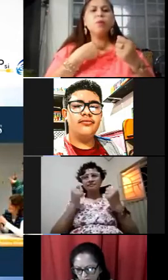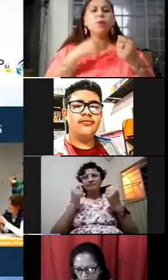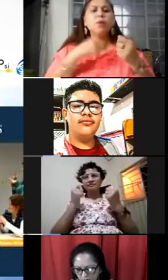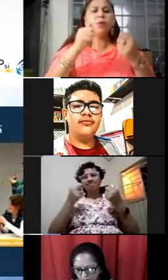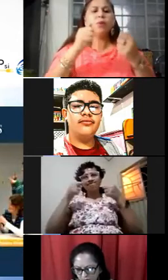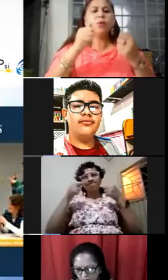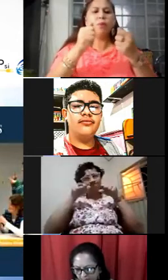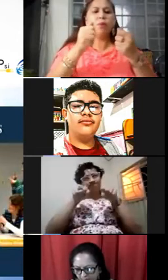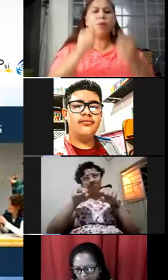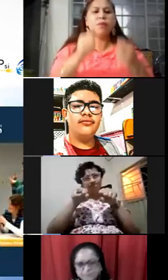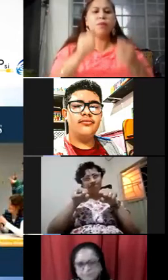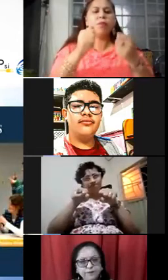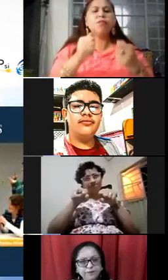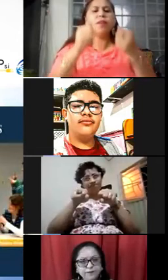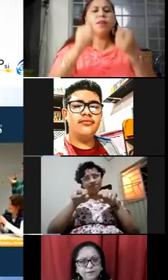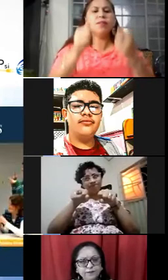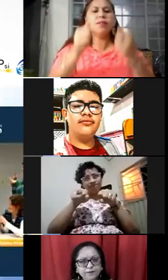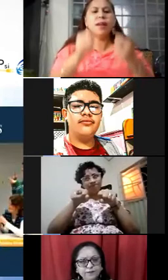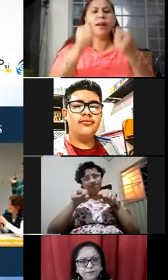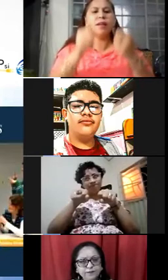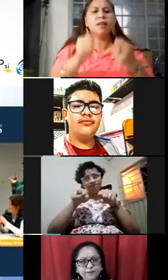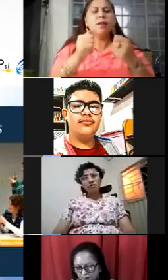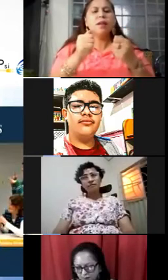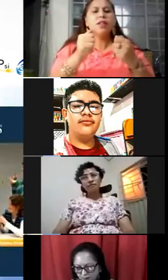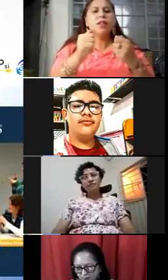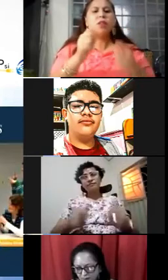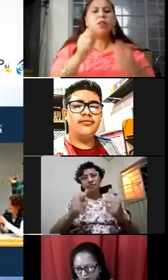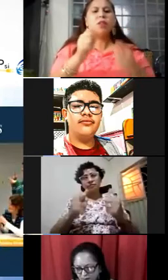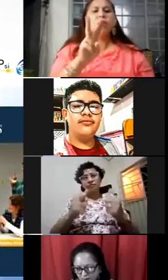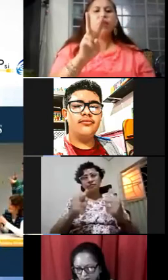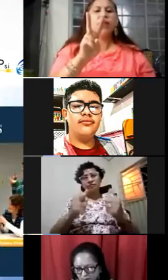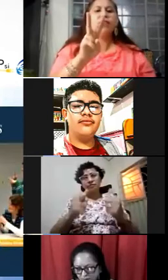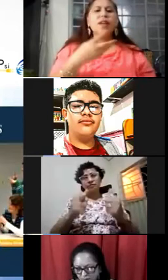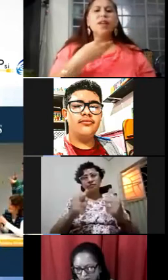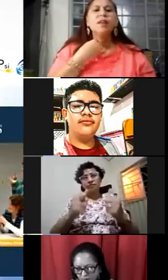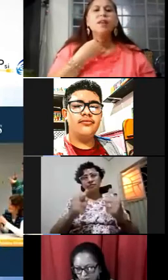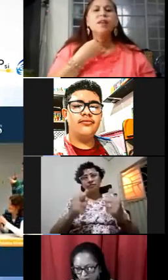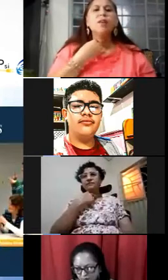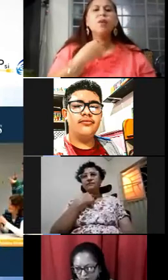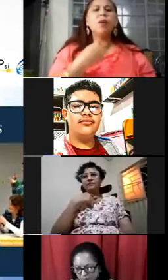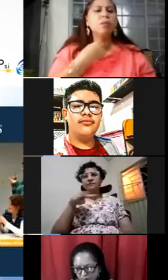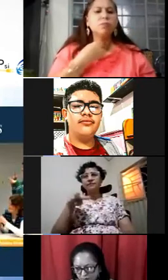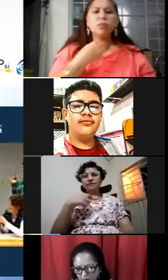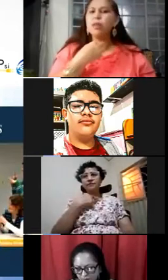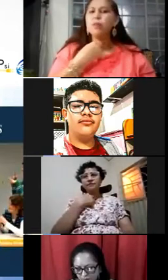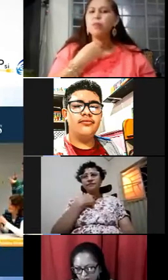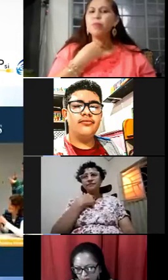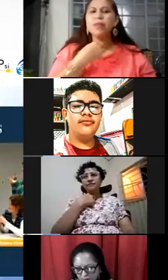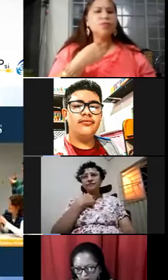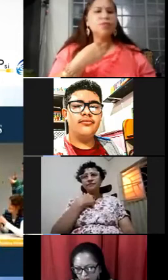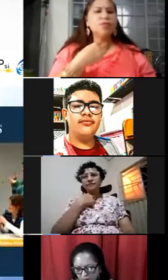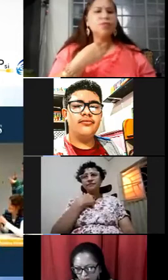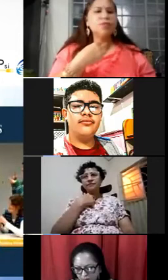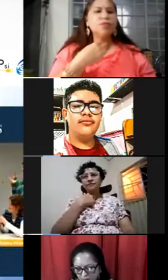mudou tudo. O pode são configurações em A. E já o não pode em V e é o local totalmente diferente,